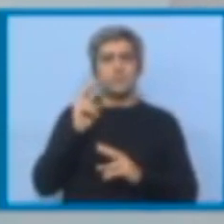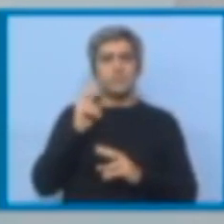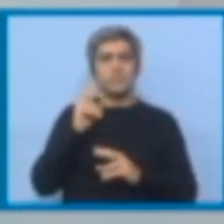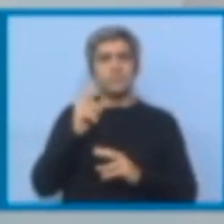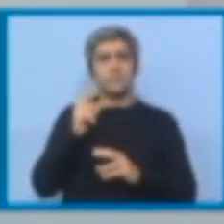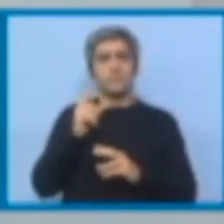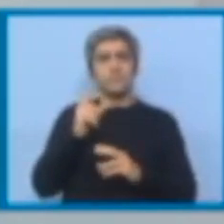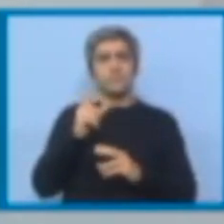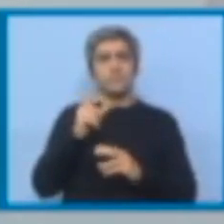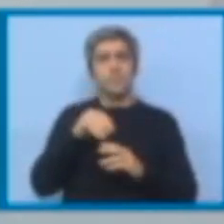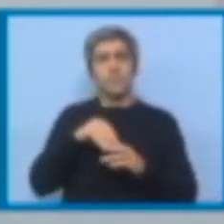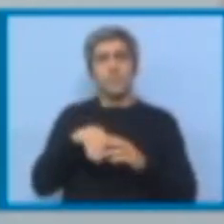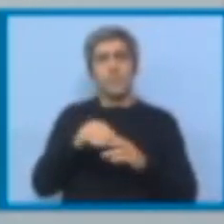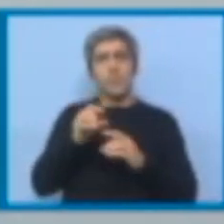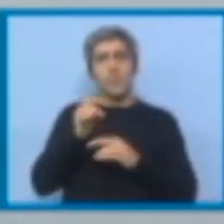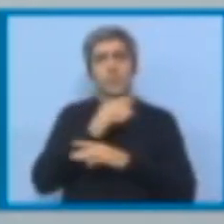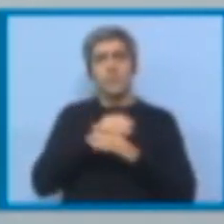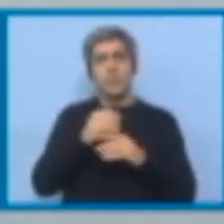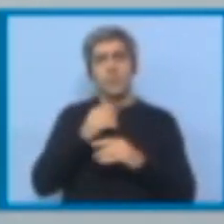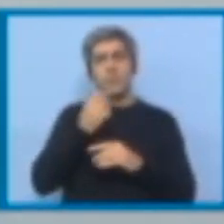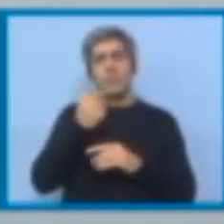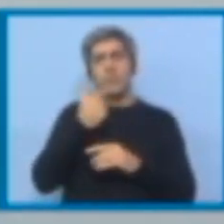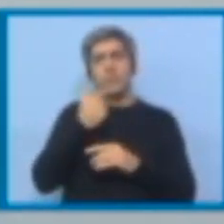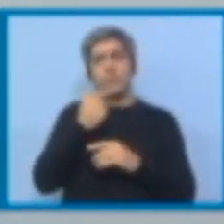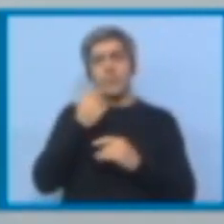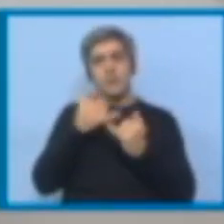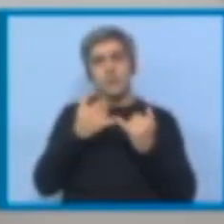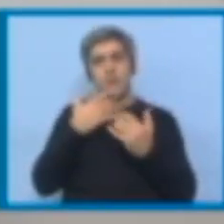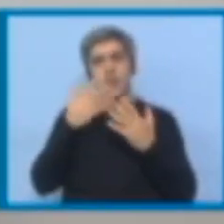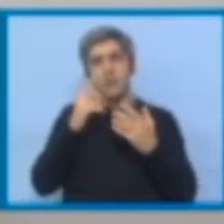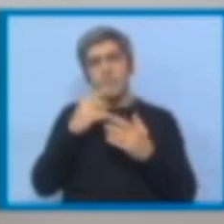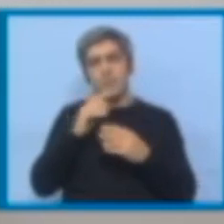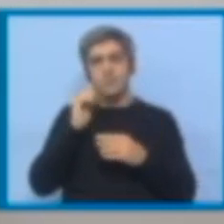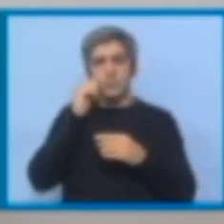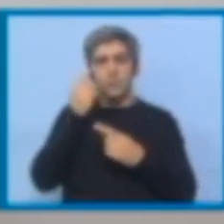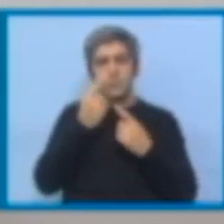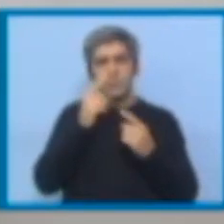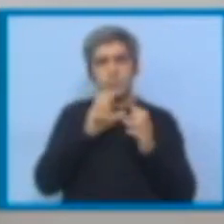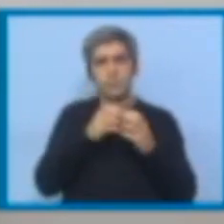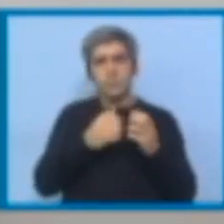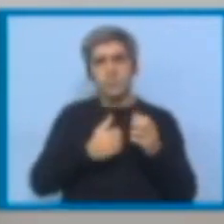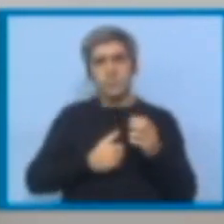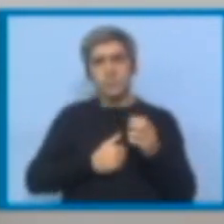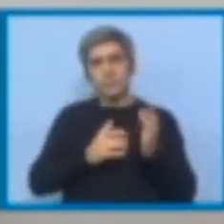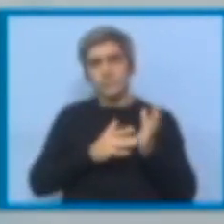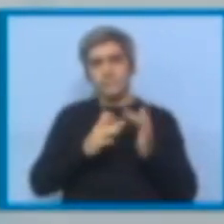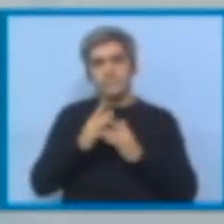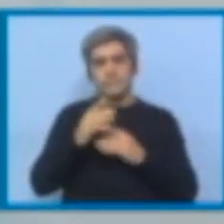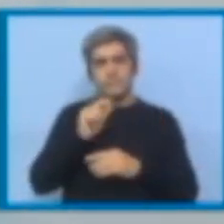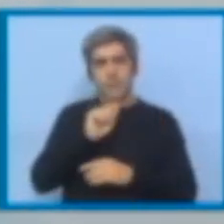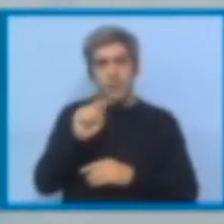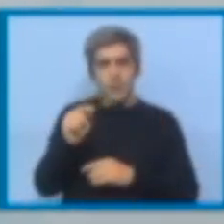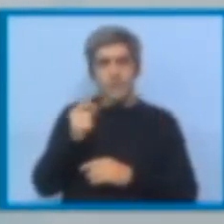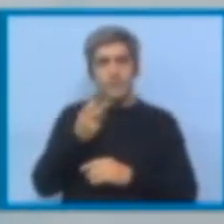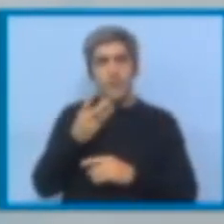no ambiente, no contexto europeu, embora tenha visado particularmente comunidades cristãs. Recordo aqui